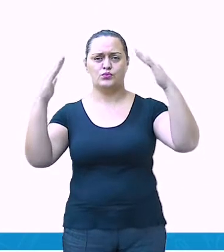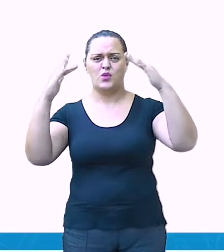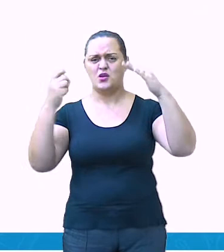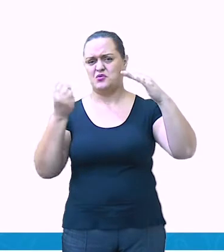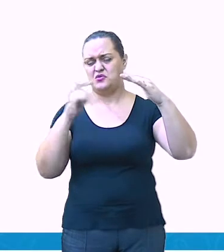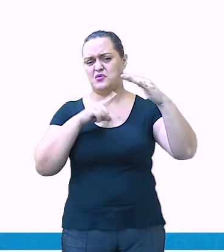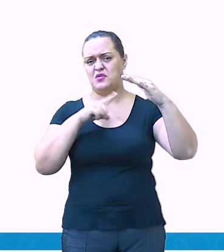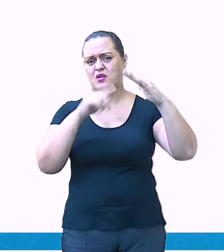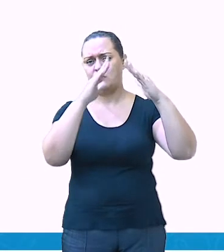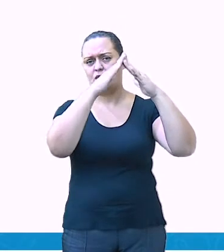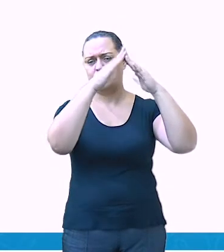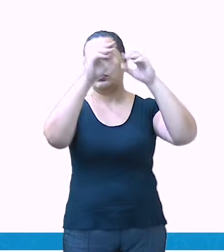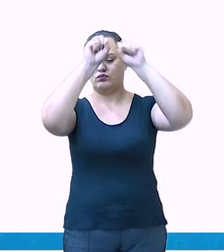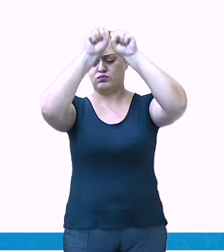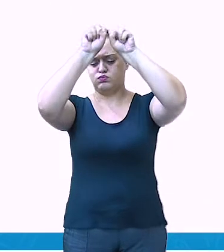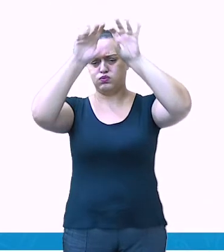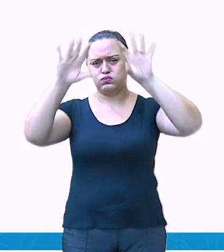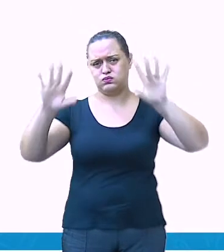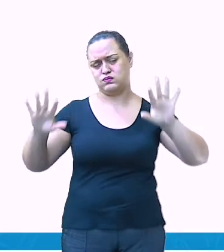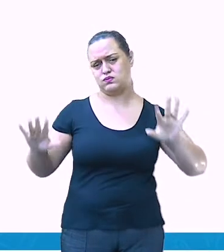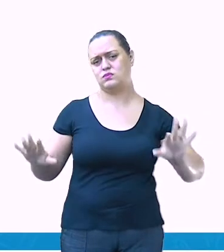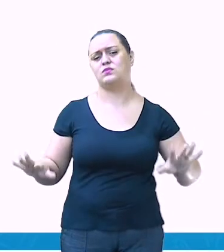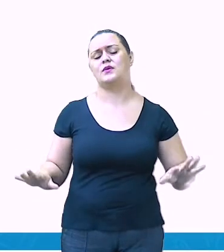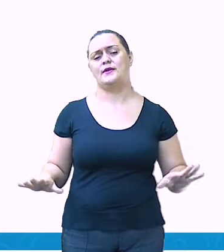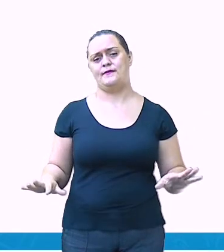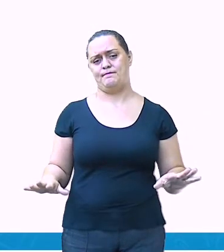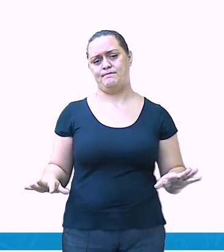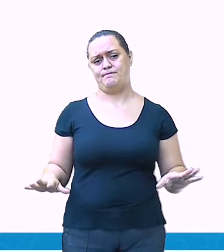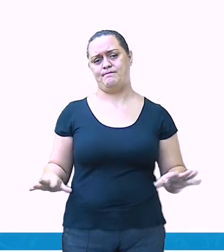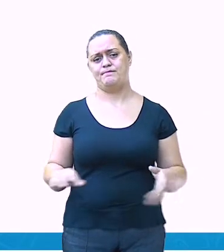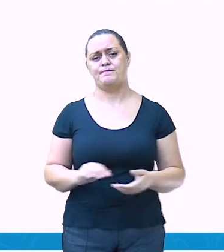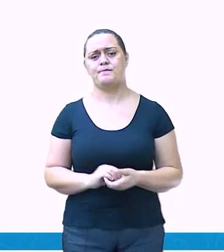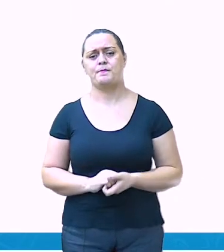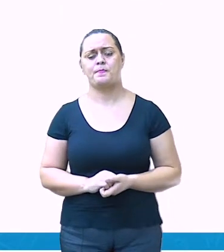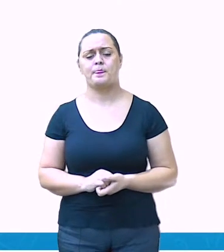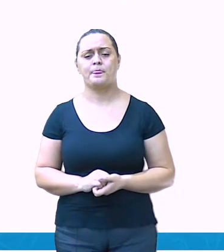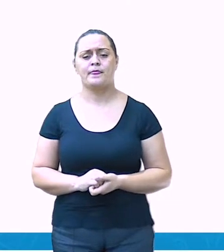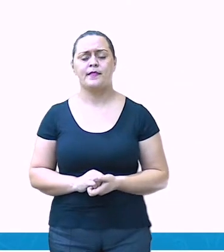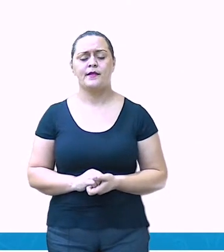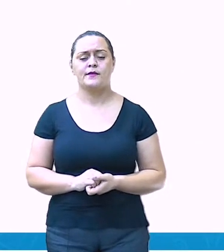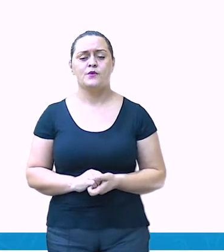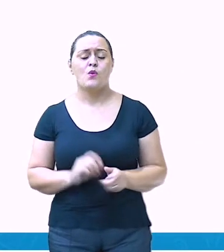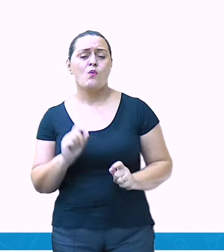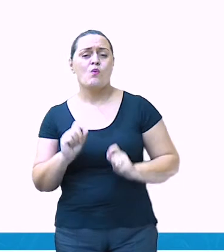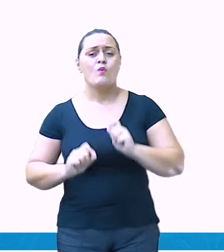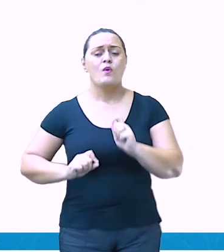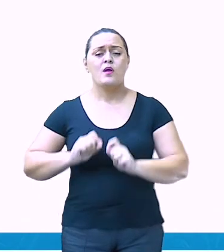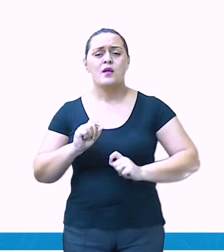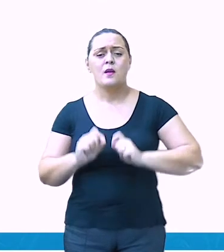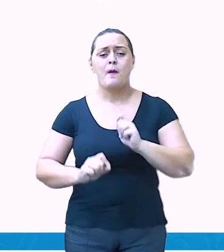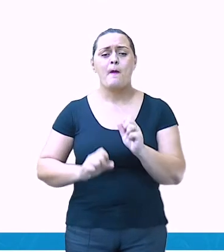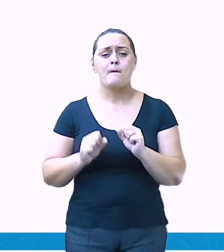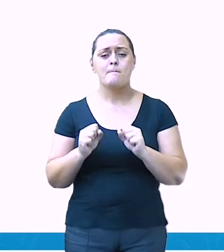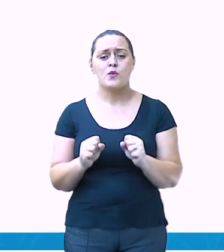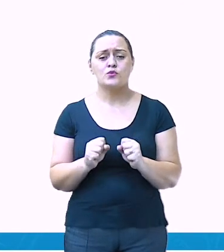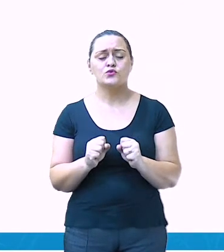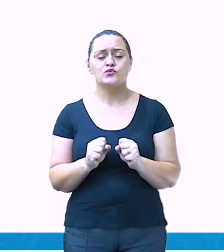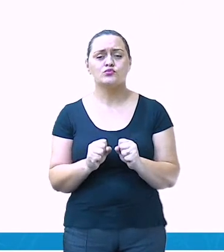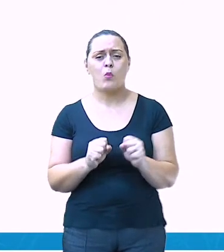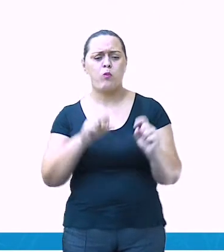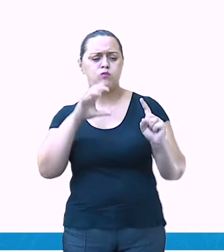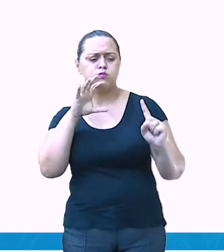até mesmo mortes. O que considerar e o que pode influenciar